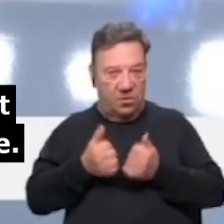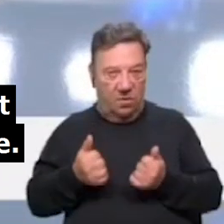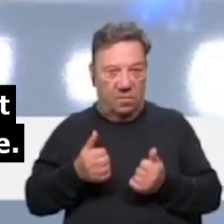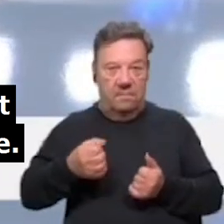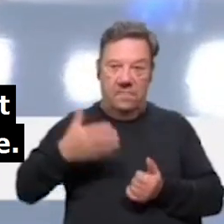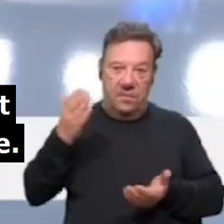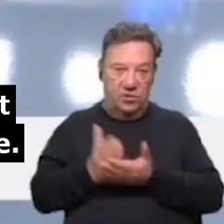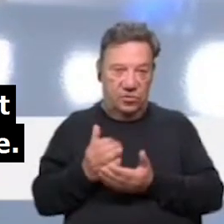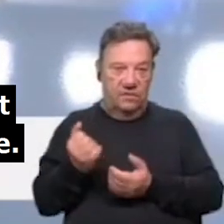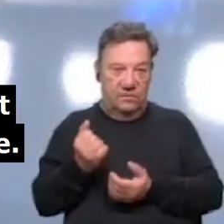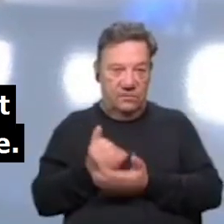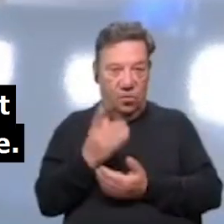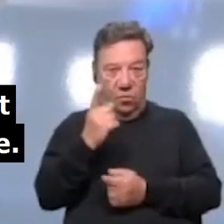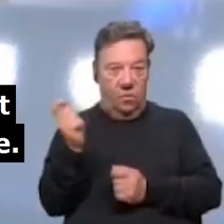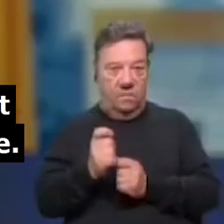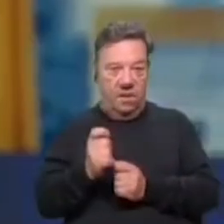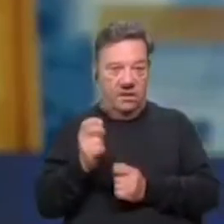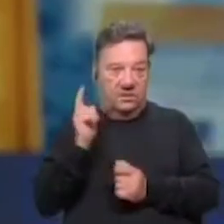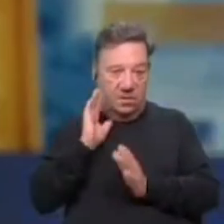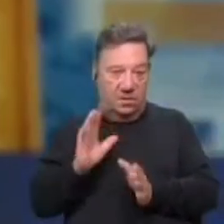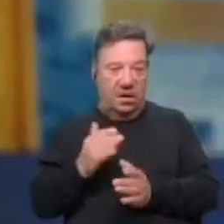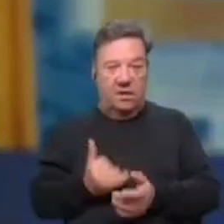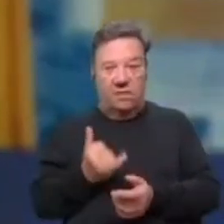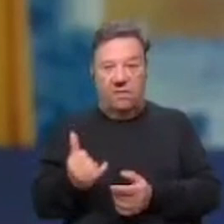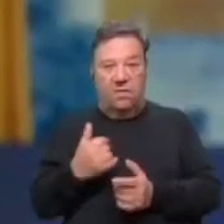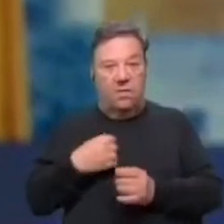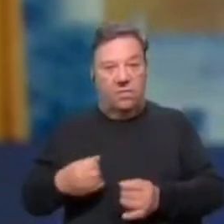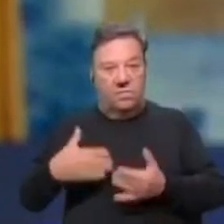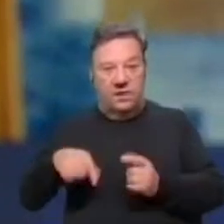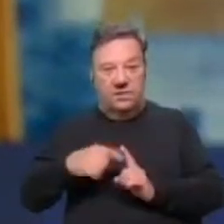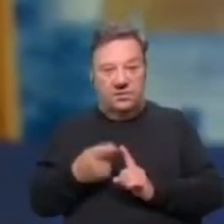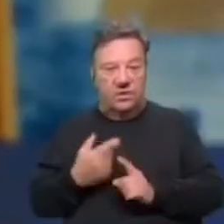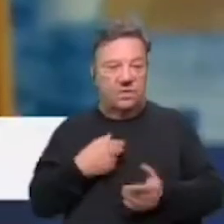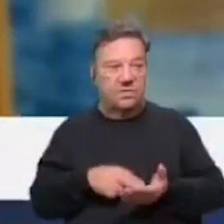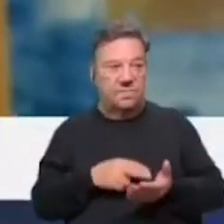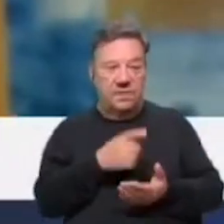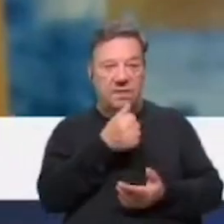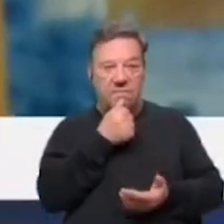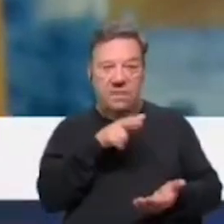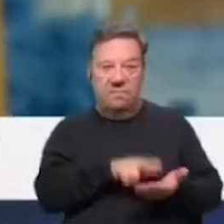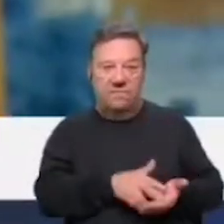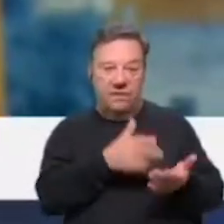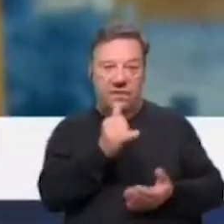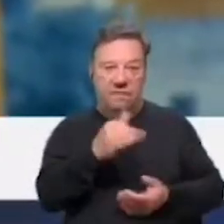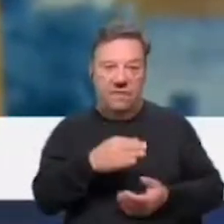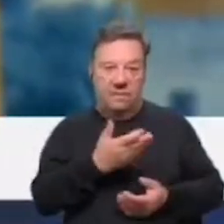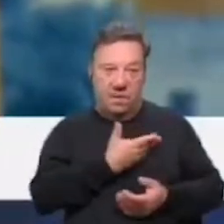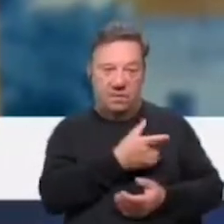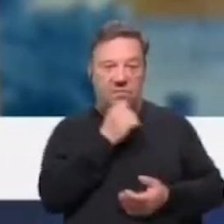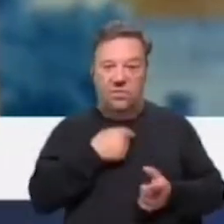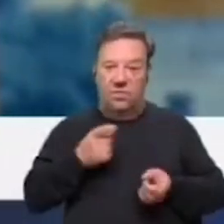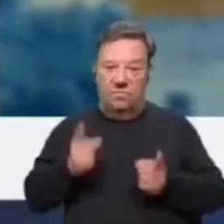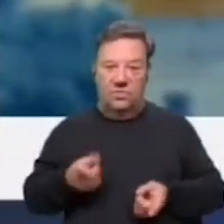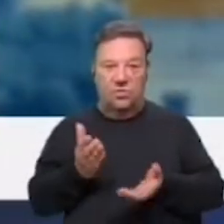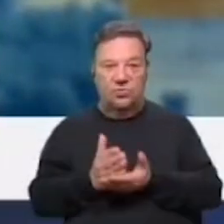estudo que fizemos com um mês apenas de utilização estamos agora a começar este ano estamos À Espera da autorização do infarmed para começar